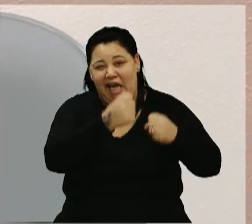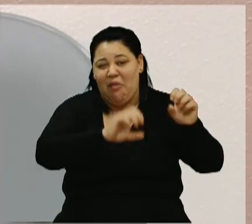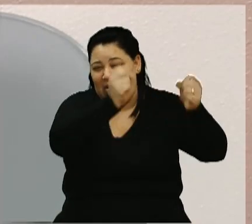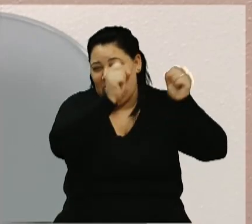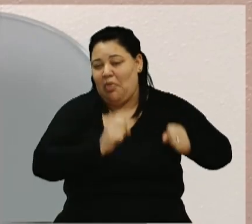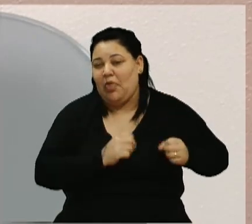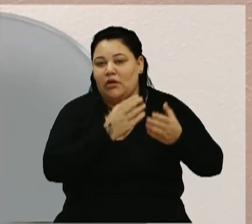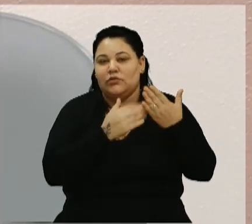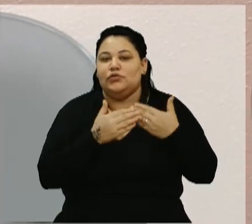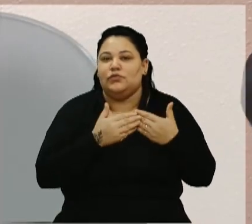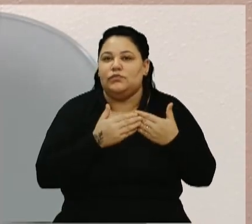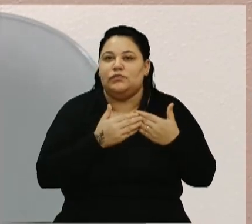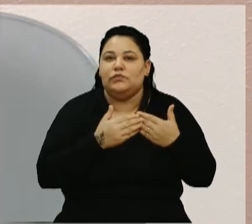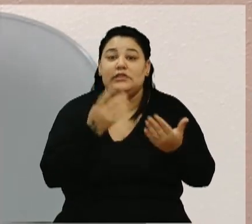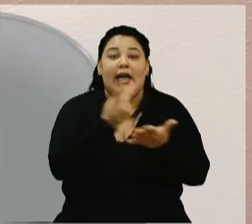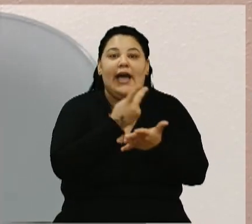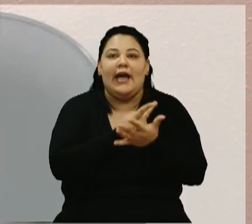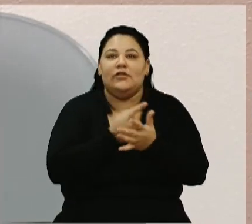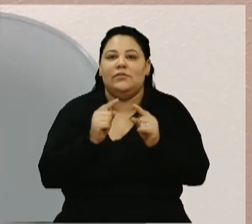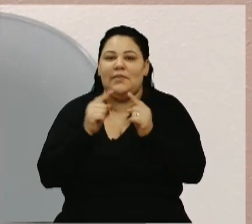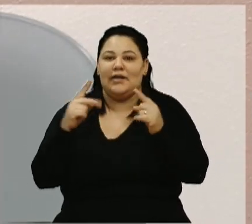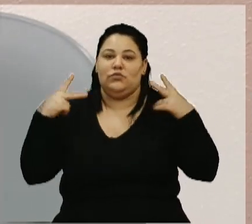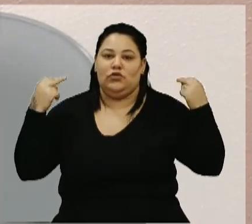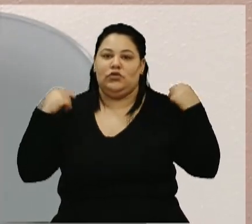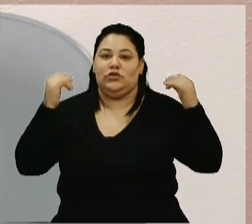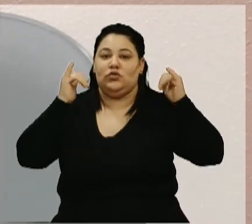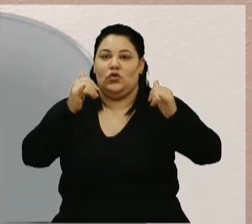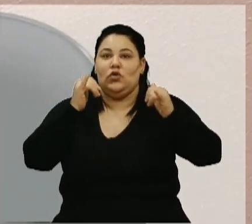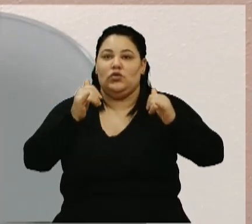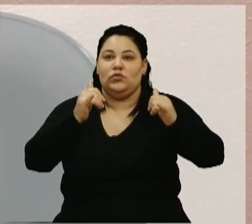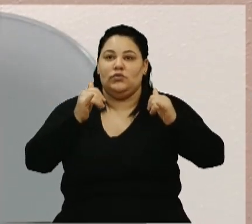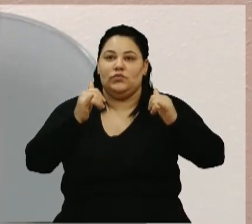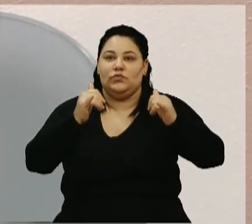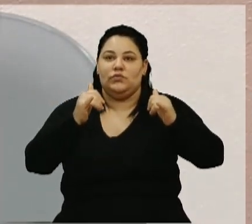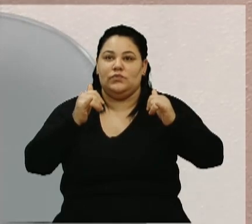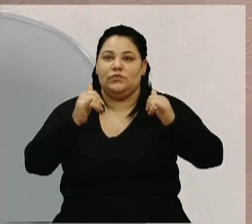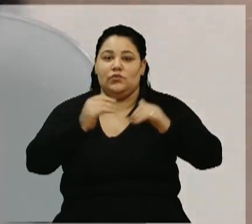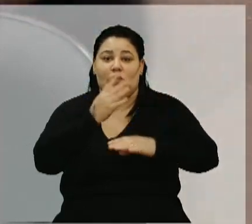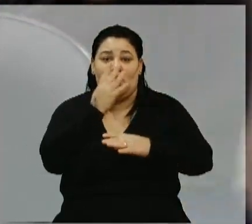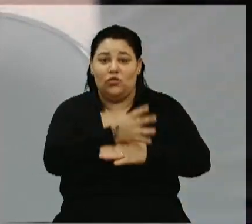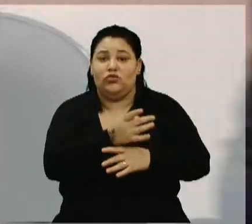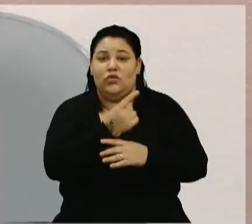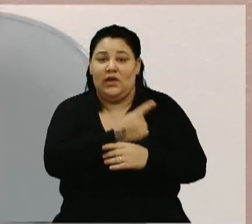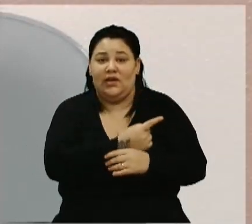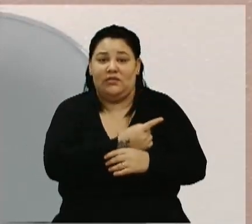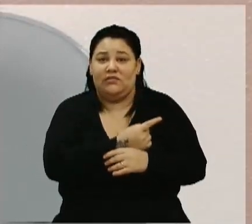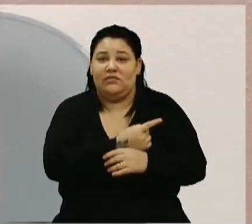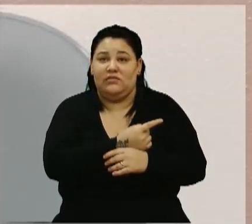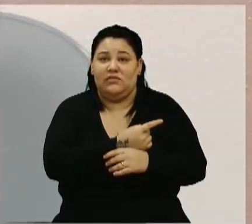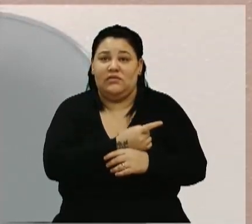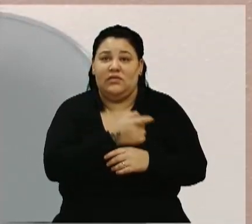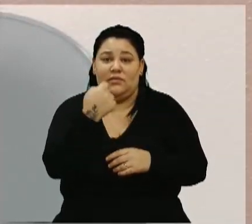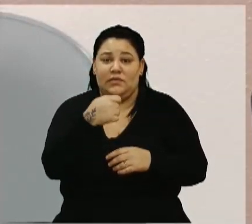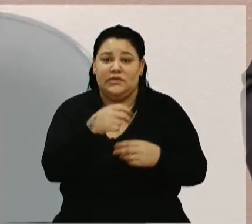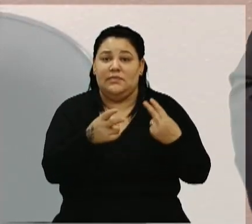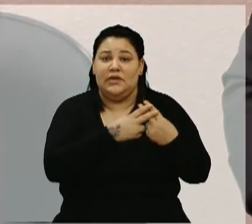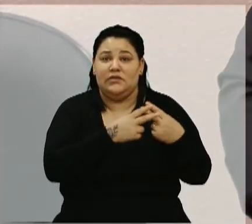estádio, tá? Só que o motorista do ônibus e o dono da empresa, a senhora acabou de acusar ele que ele tem que ser